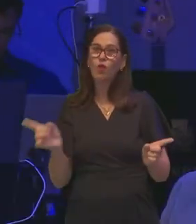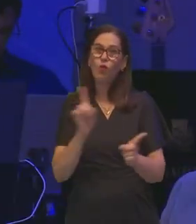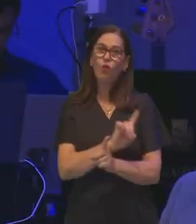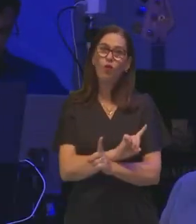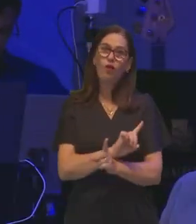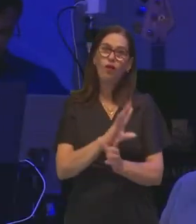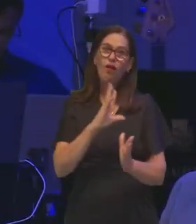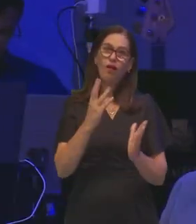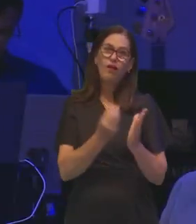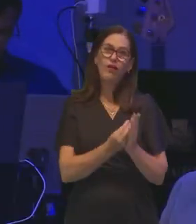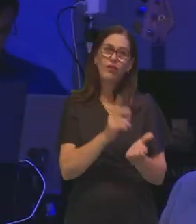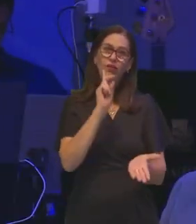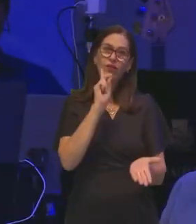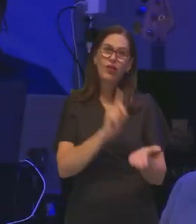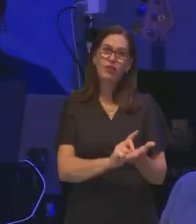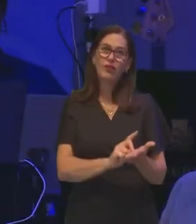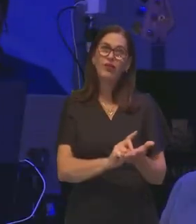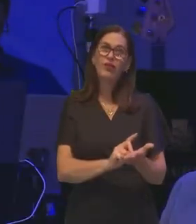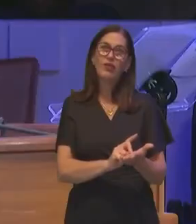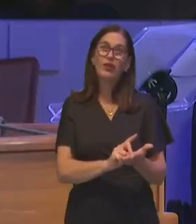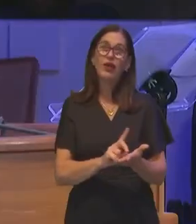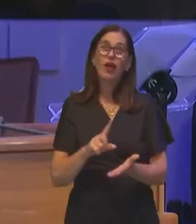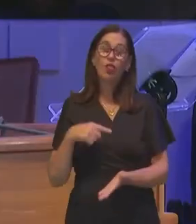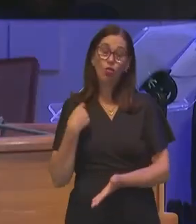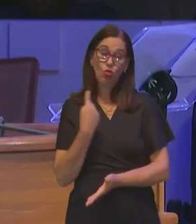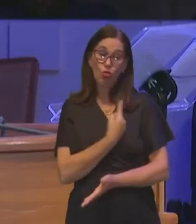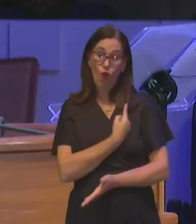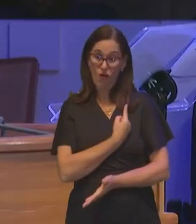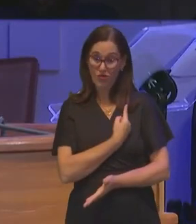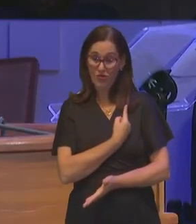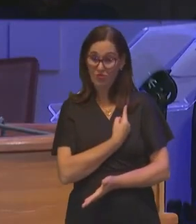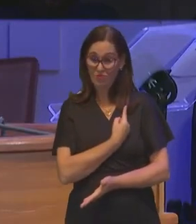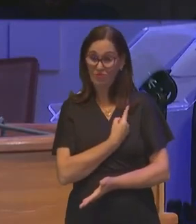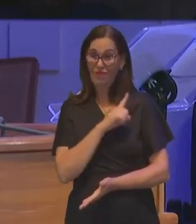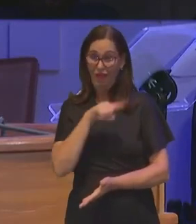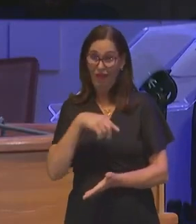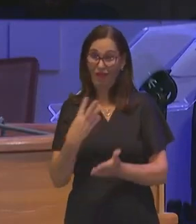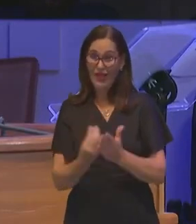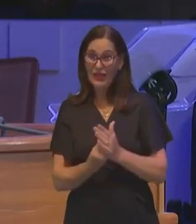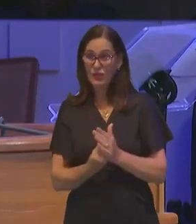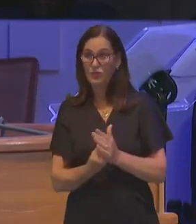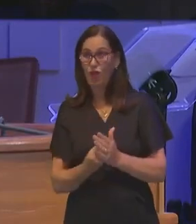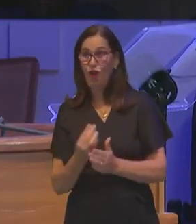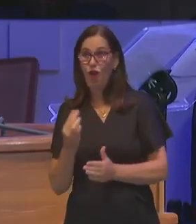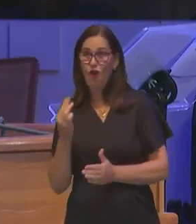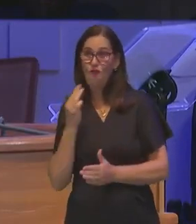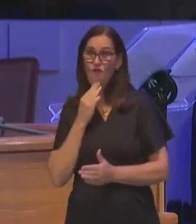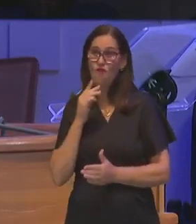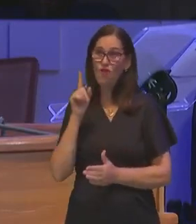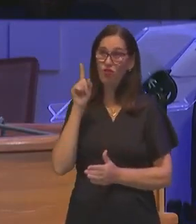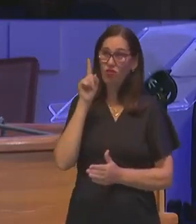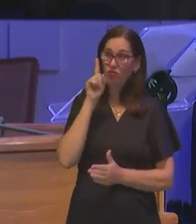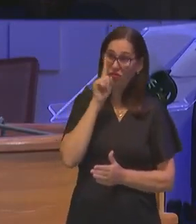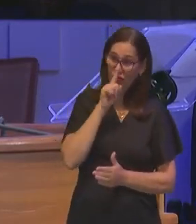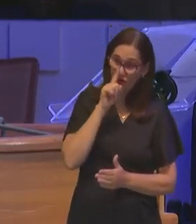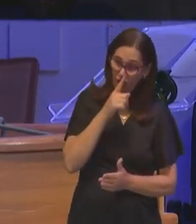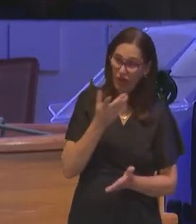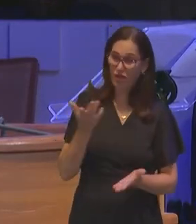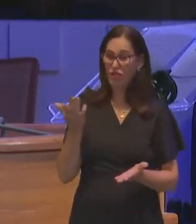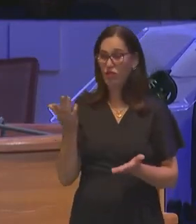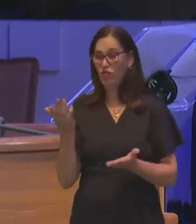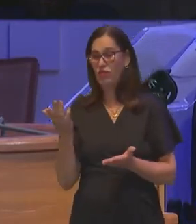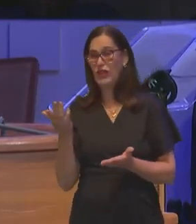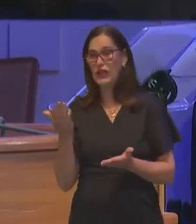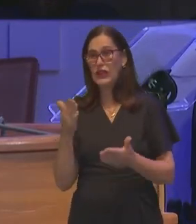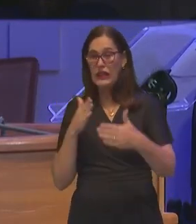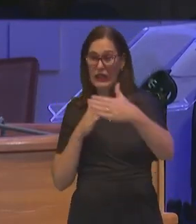real, que somos nós, com as nossas falhas, com as